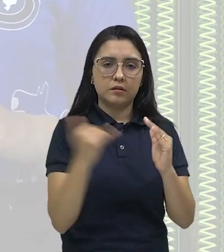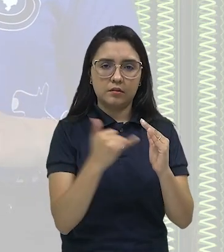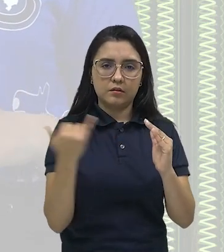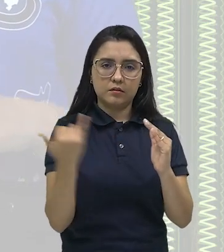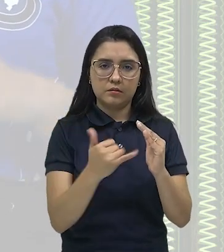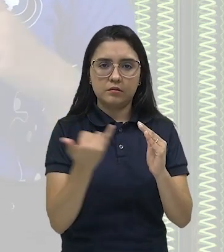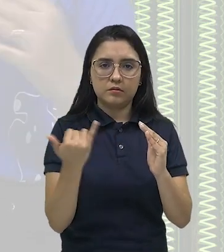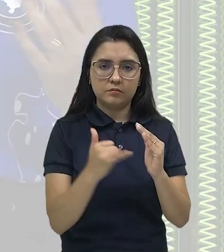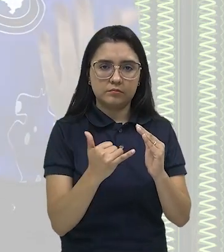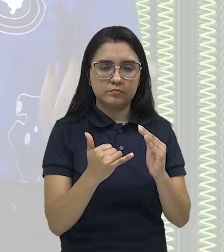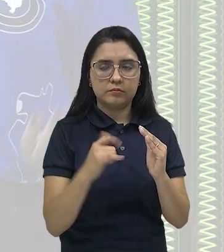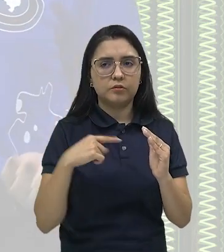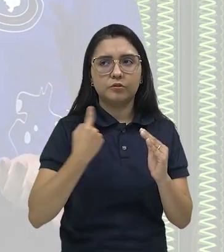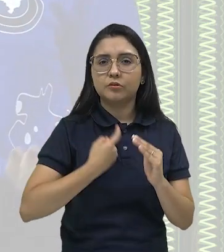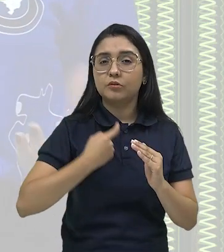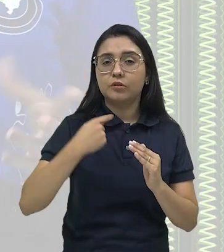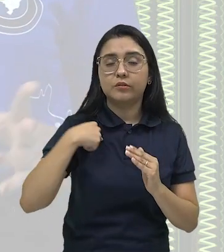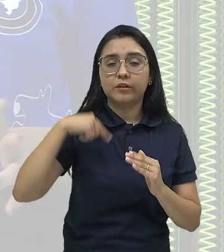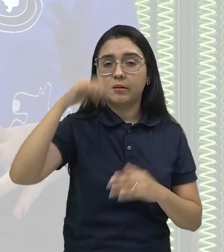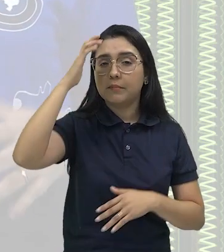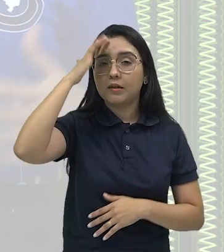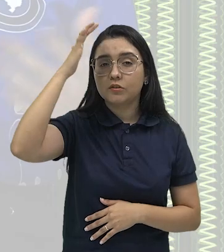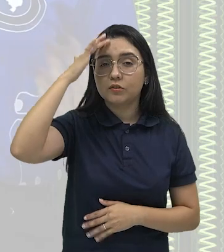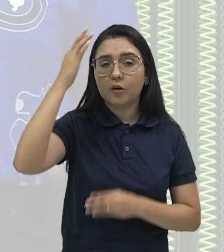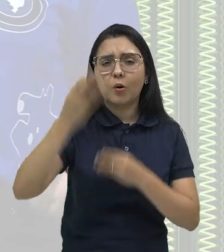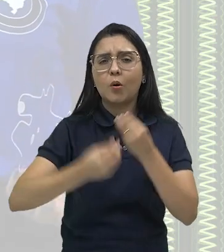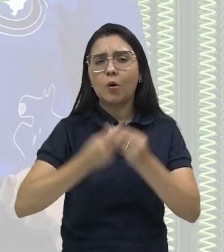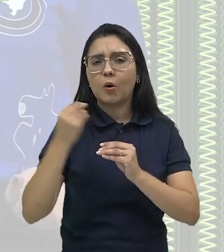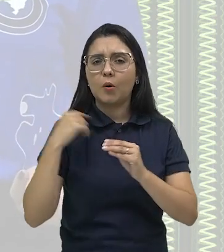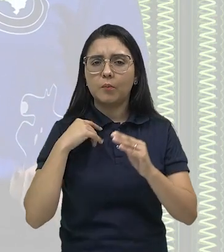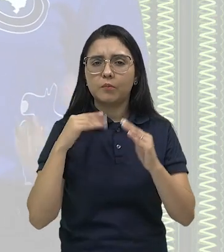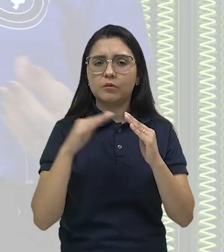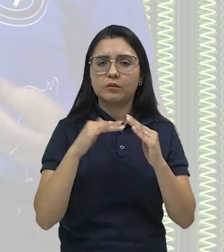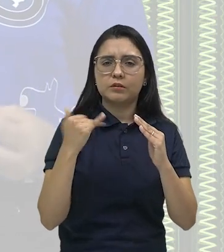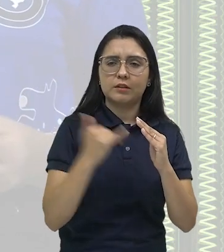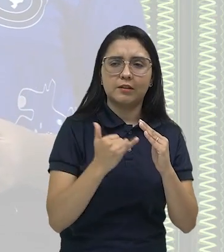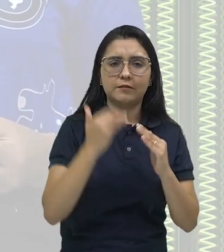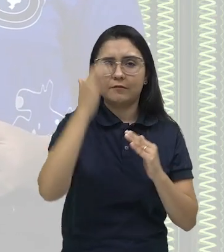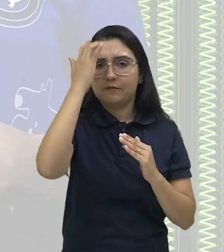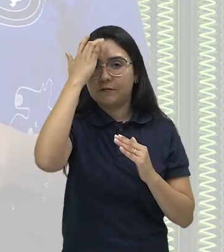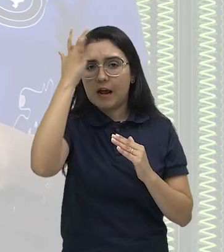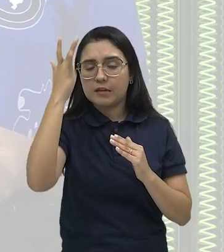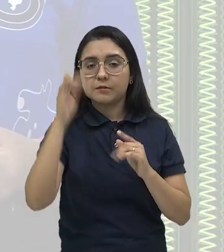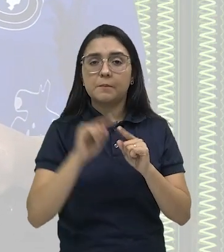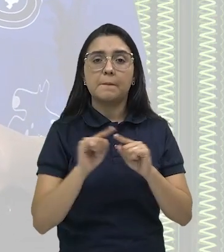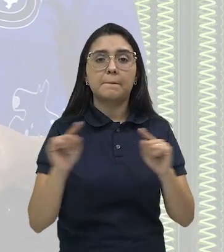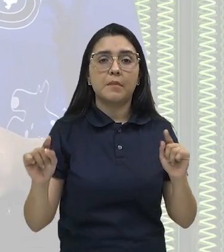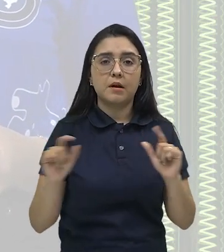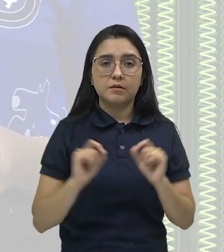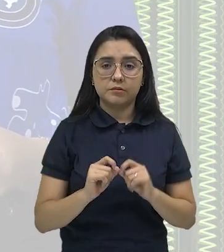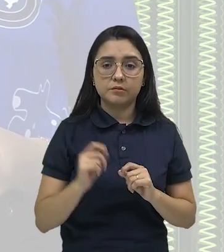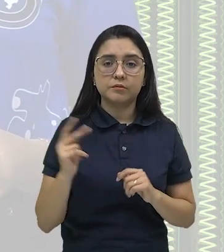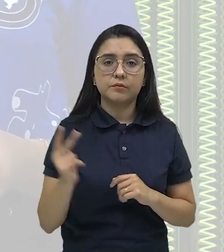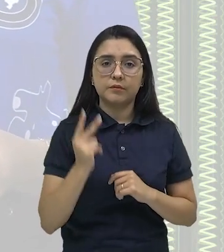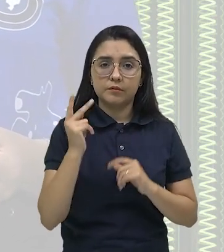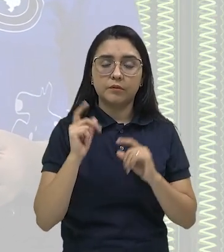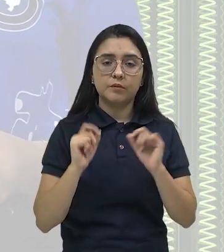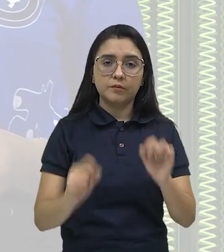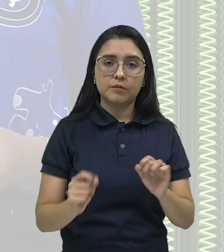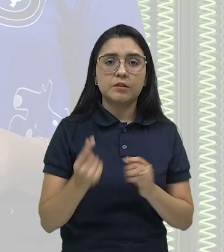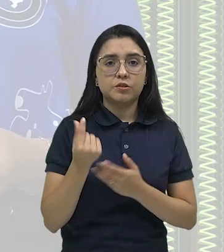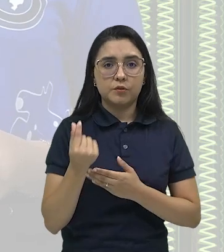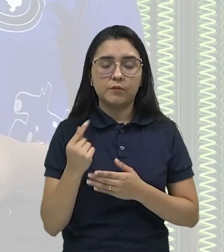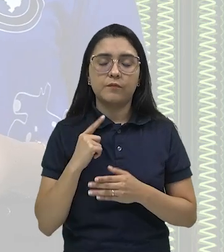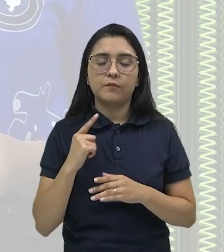maneira que a gente muitas vezes nem imagina como, né? Imagina que seja fácil, mas esse custo ele vai fazer sim a